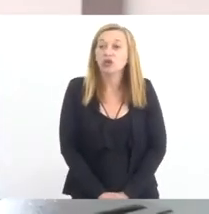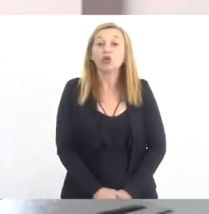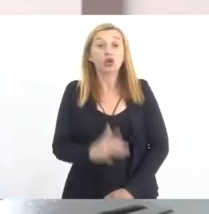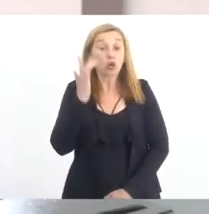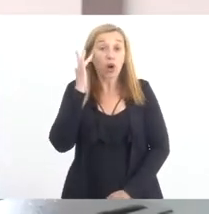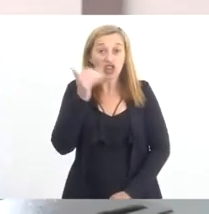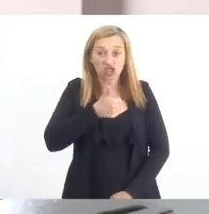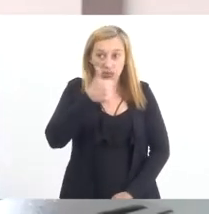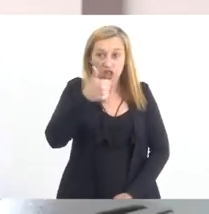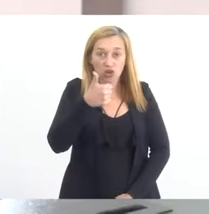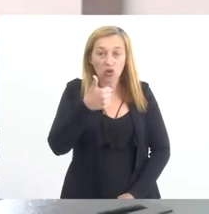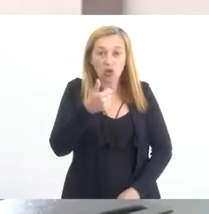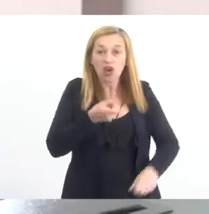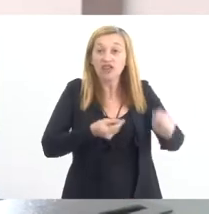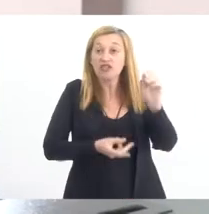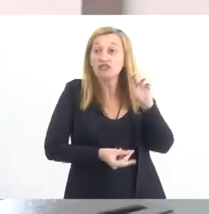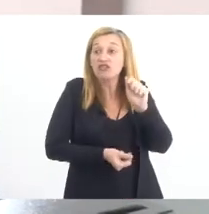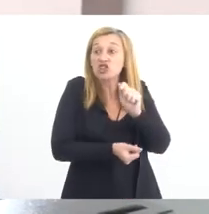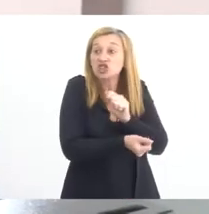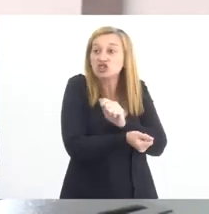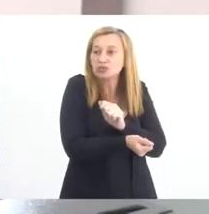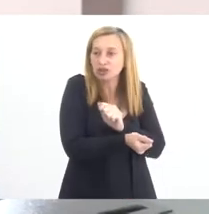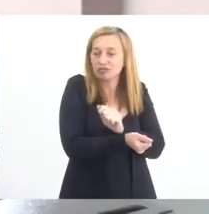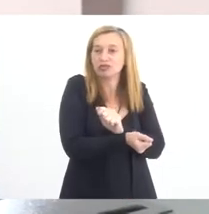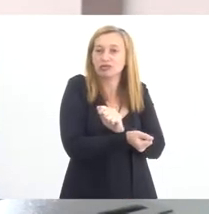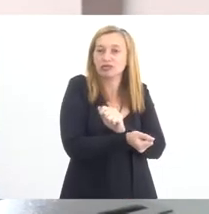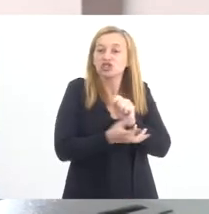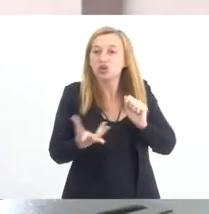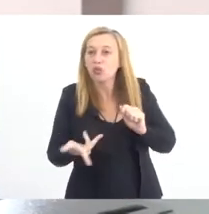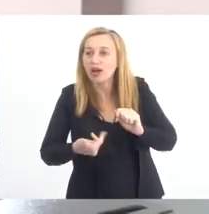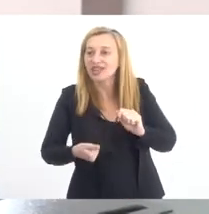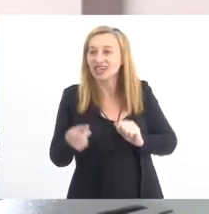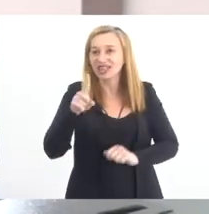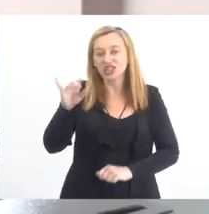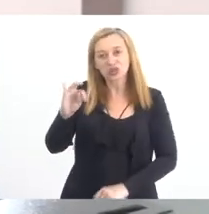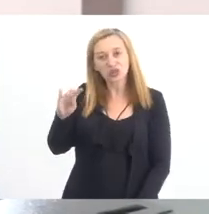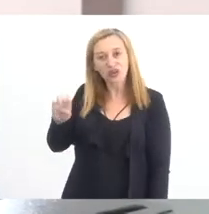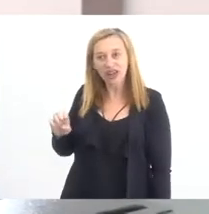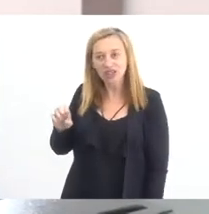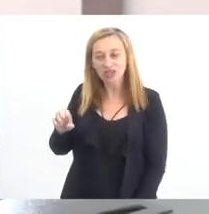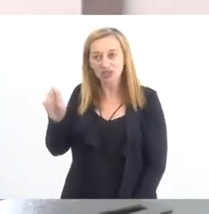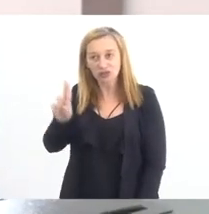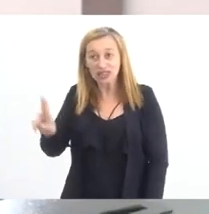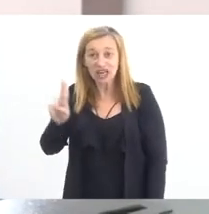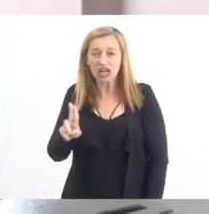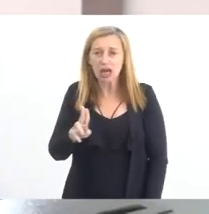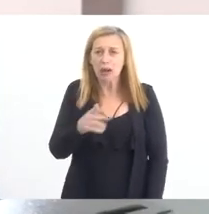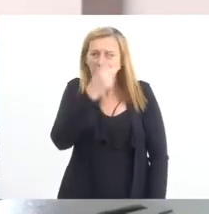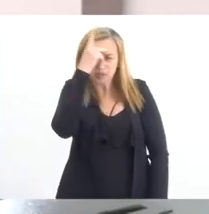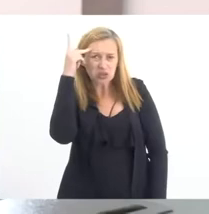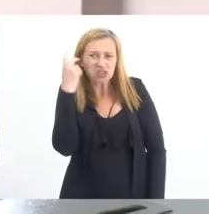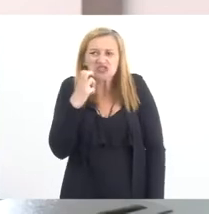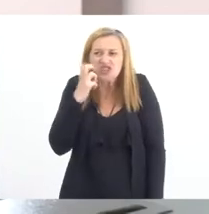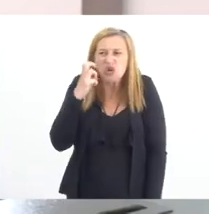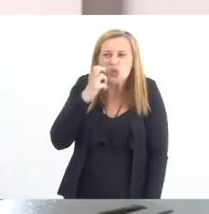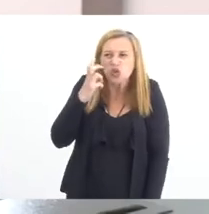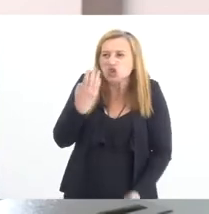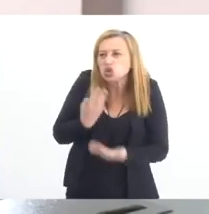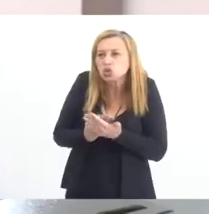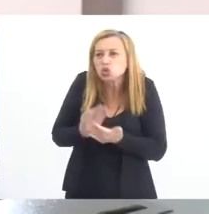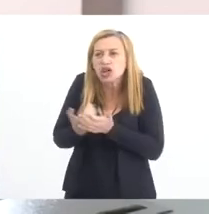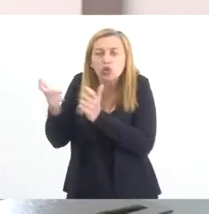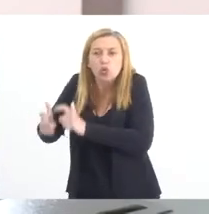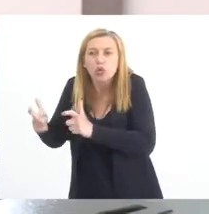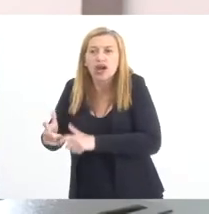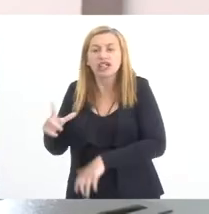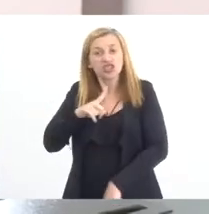ser feito era um investimento numa universidade da Zona Oeste de qualidade, para que ninguém tivesse vergonha de estudar na UESO, para que